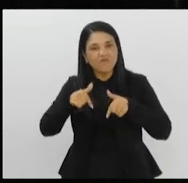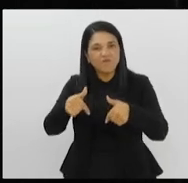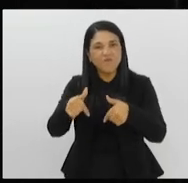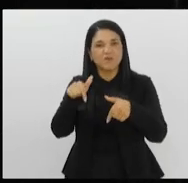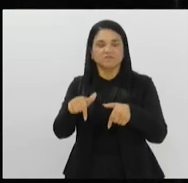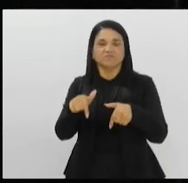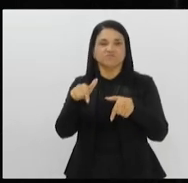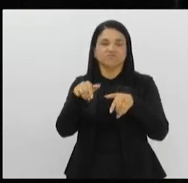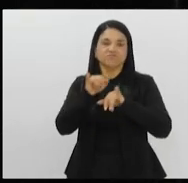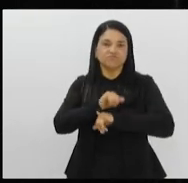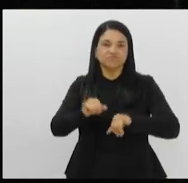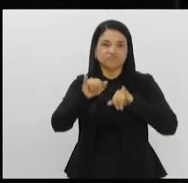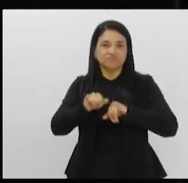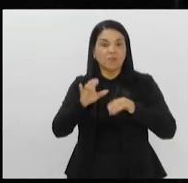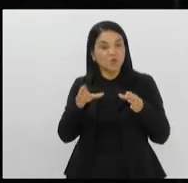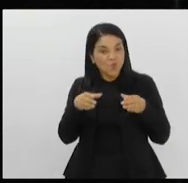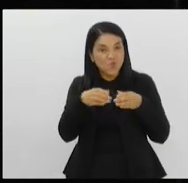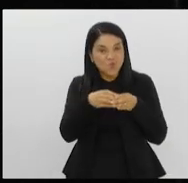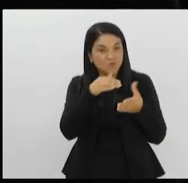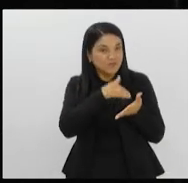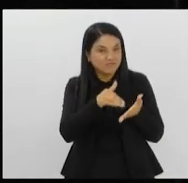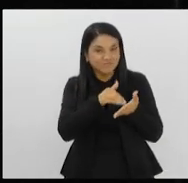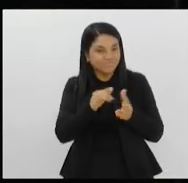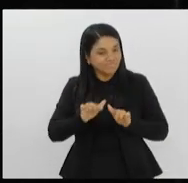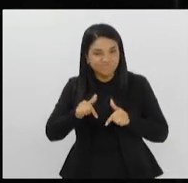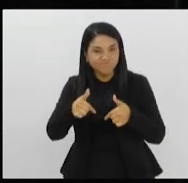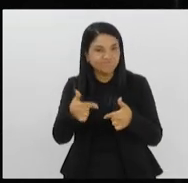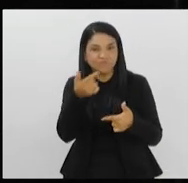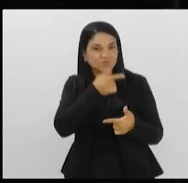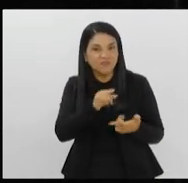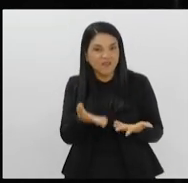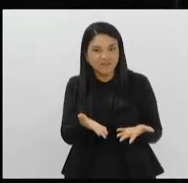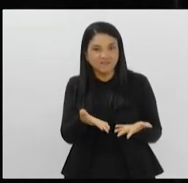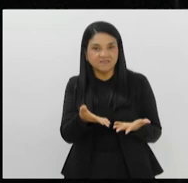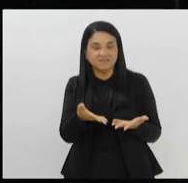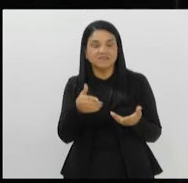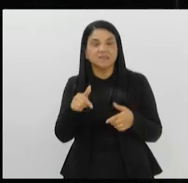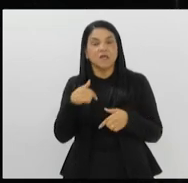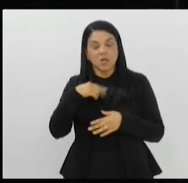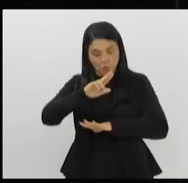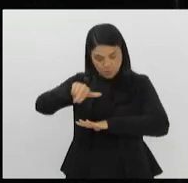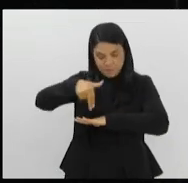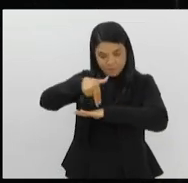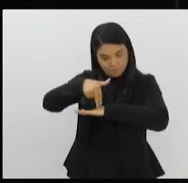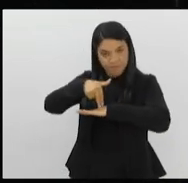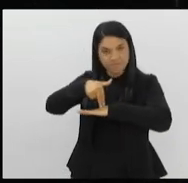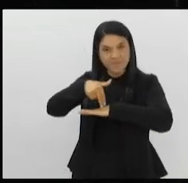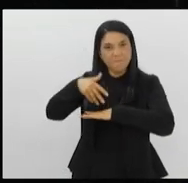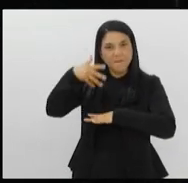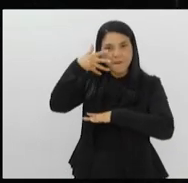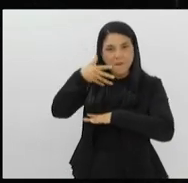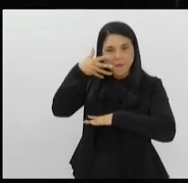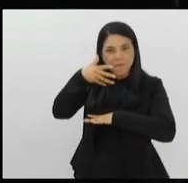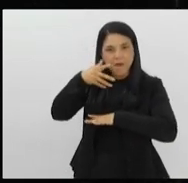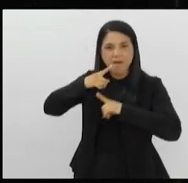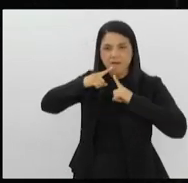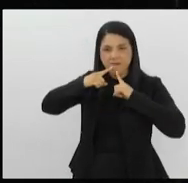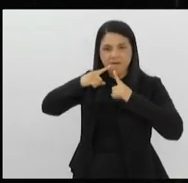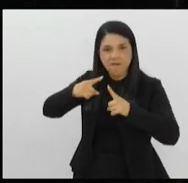governo pelo seu próprio corpo de secretariado. Eu mesma já vim aqui nessa tribuna me queixar, não